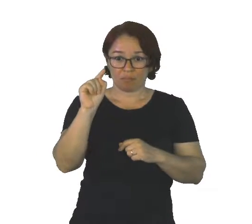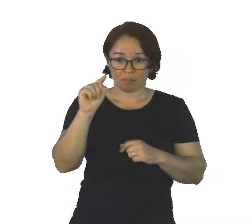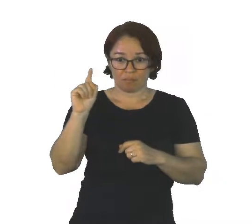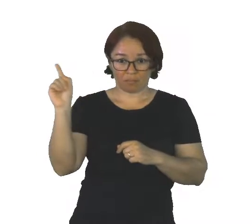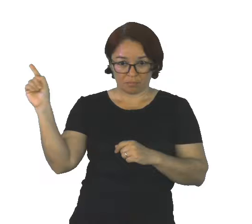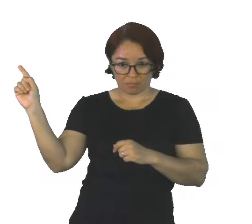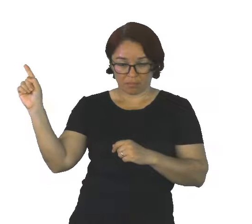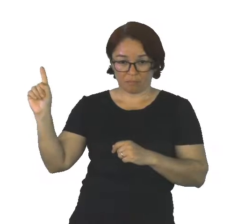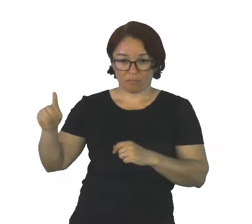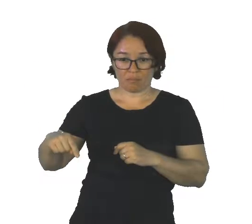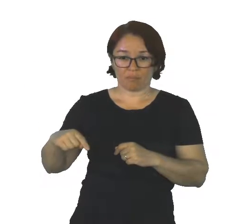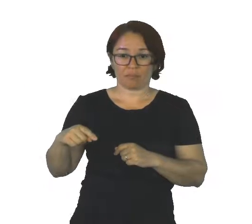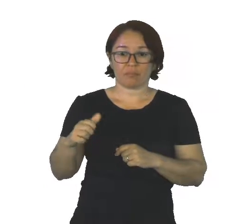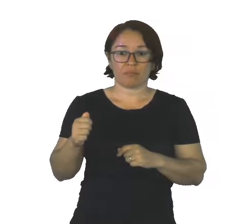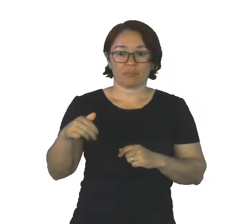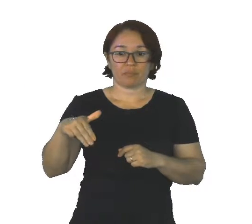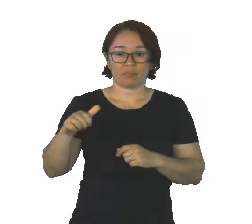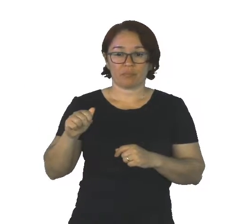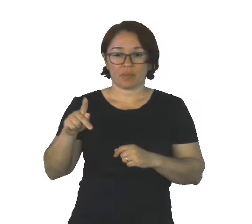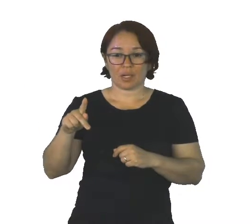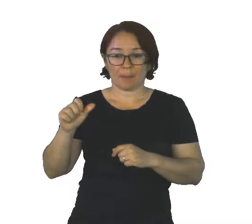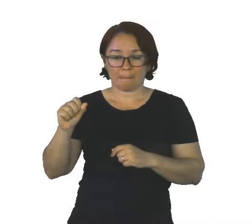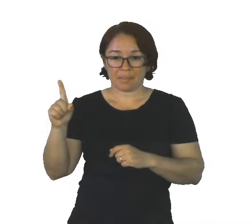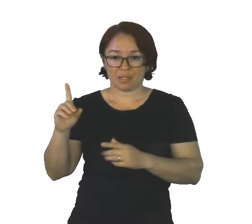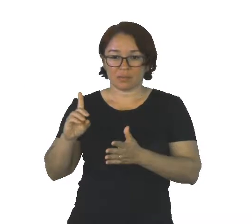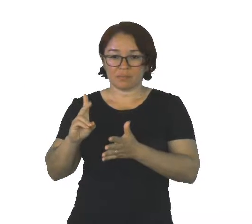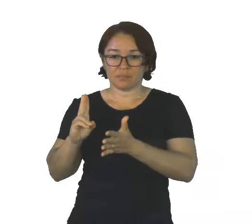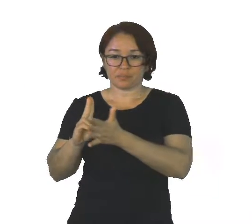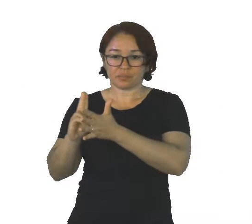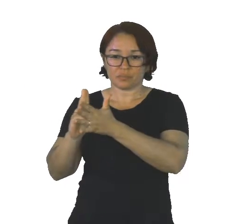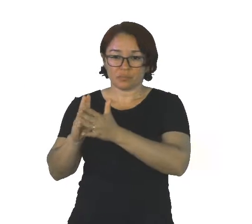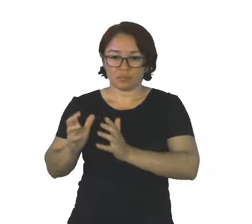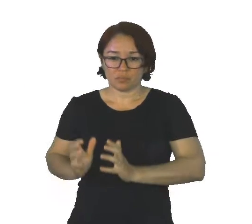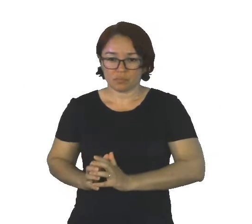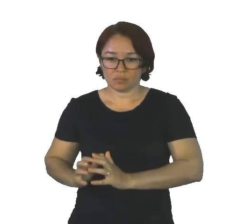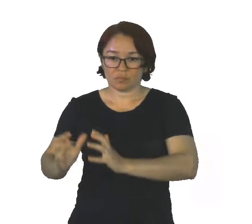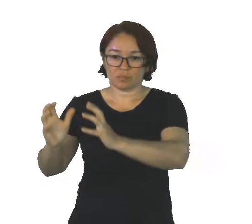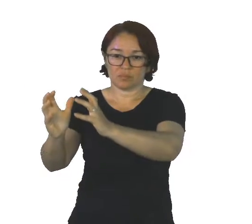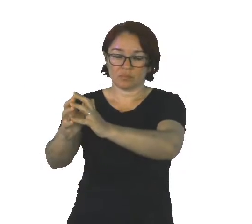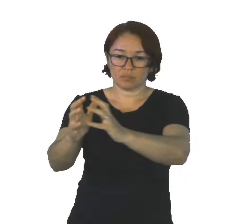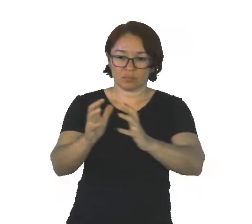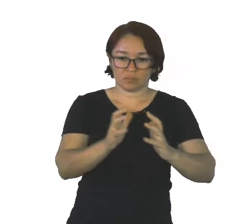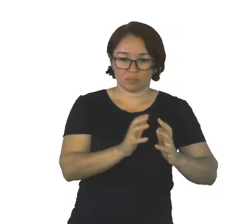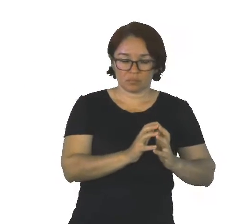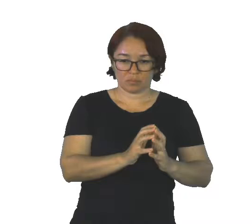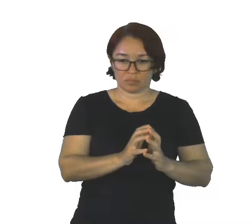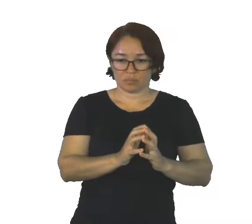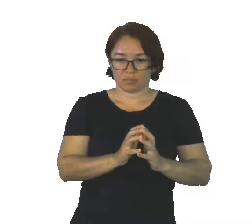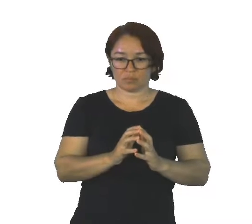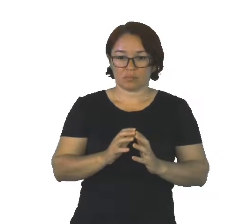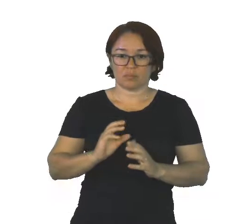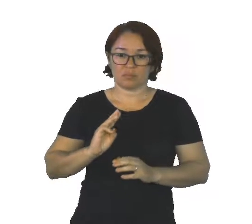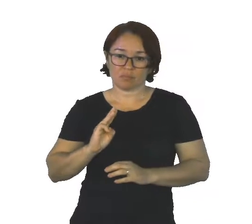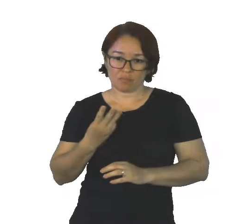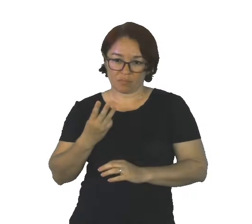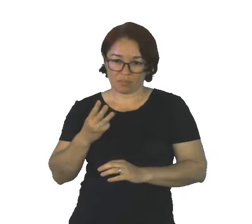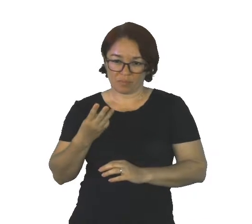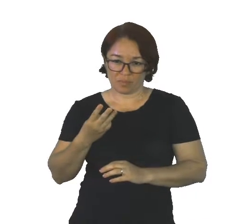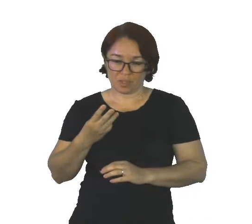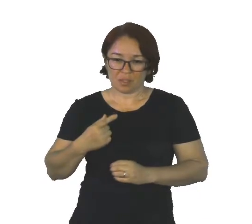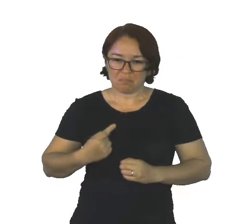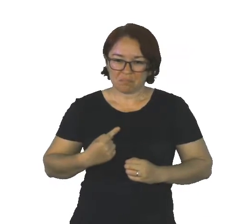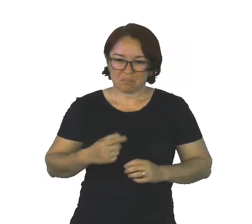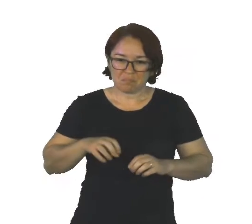vivem 4 tribos de diferentes denominações, divididas em 37 aldeias. Esses índios